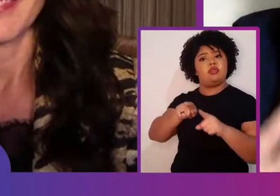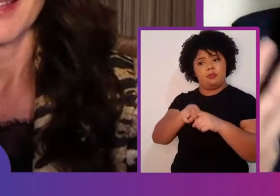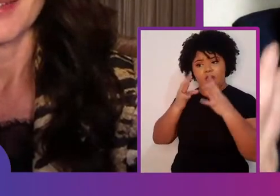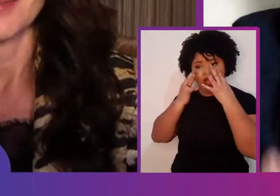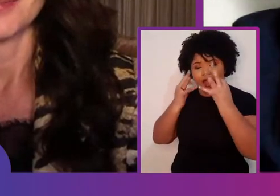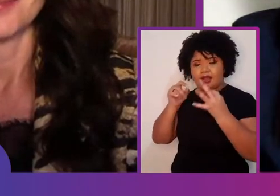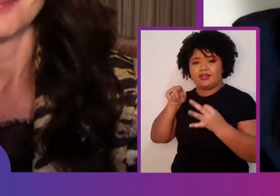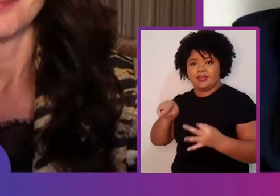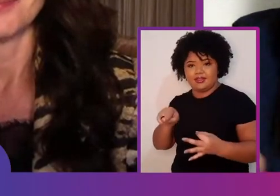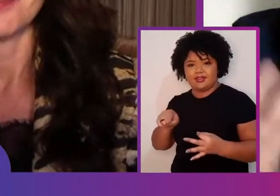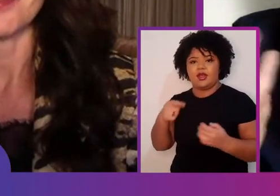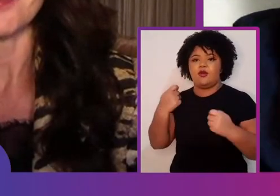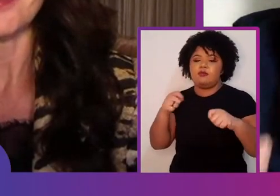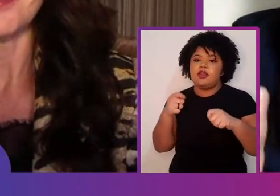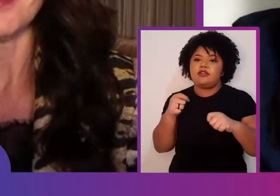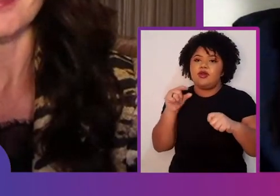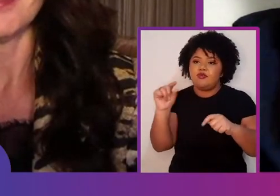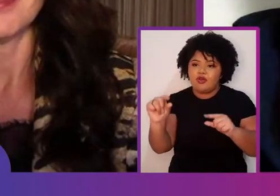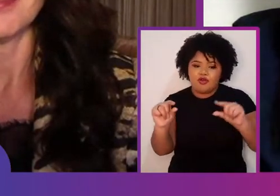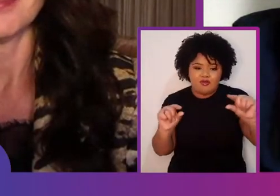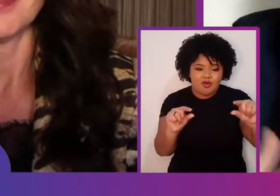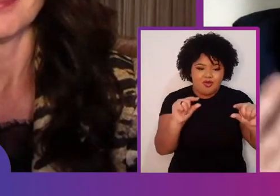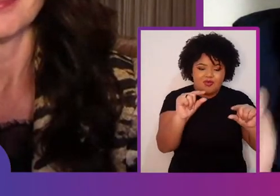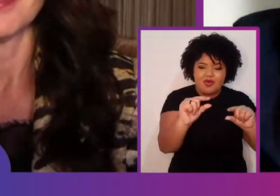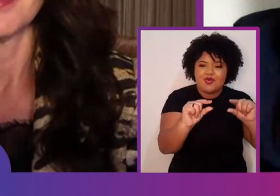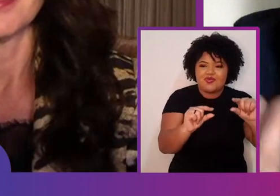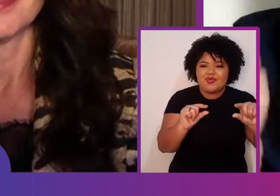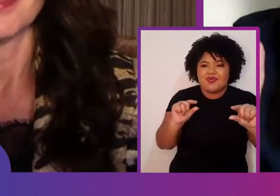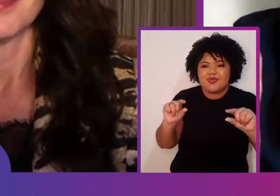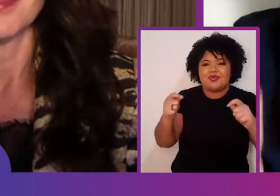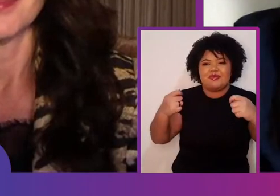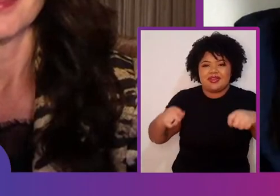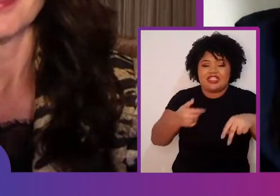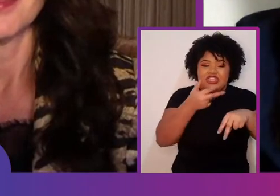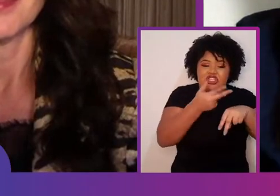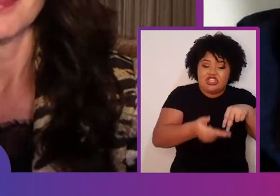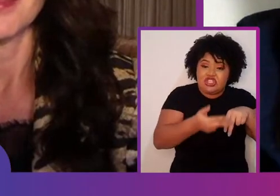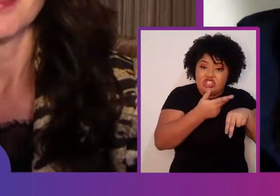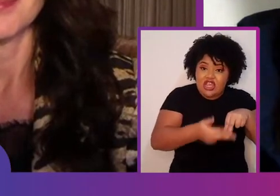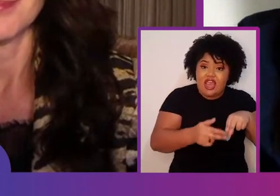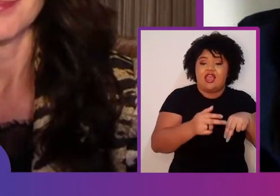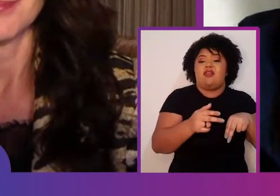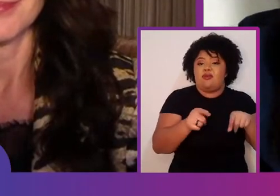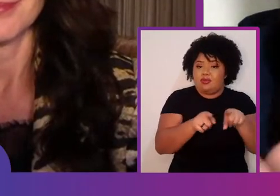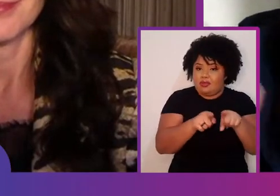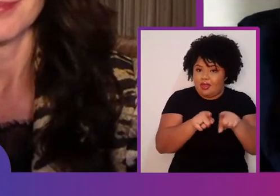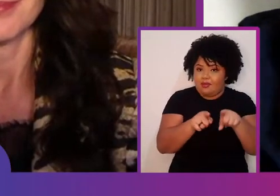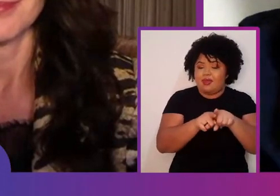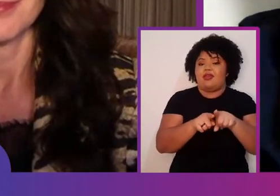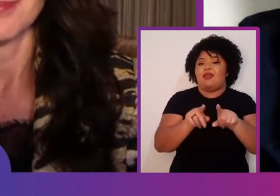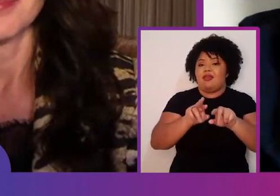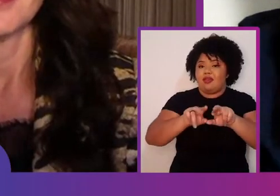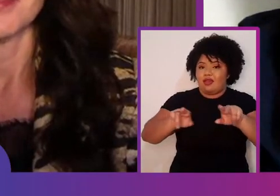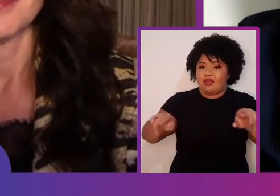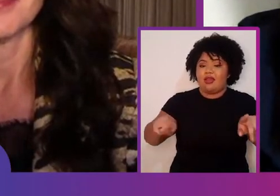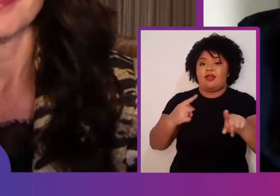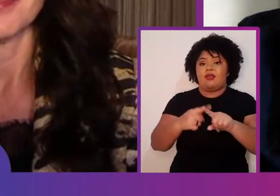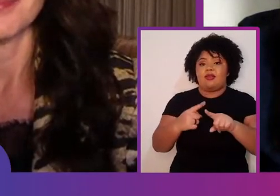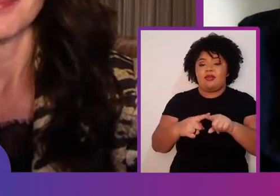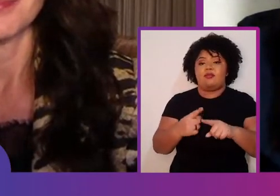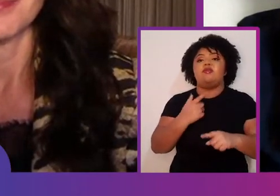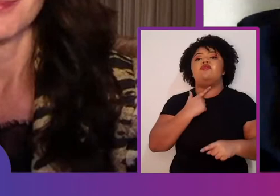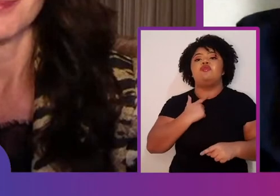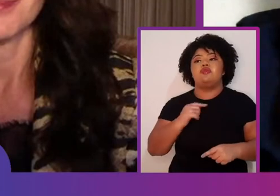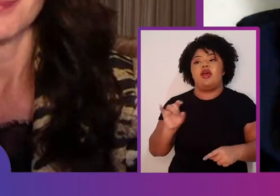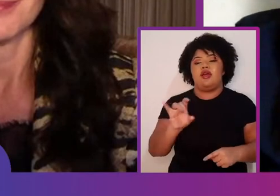ter tempero de tipologia, precisa ter tempero de gênero, precisa ter tempero de intencionalidade, porque o mundo, a